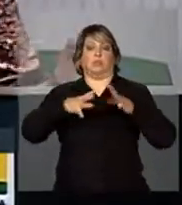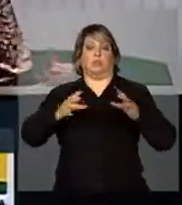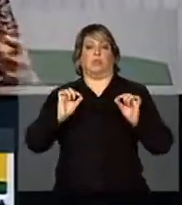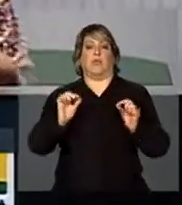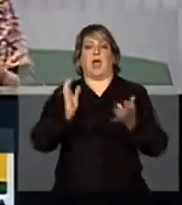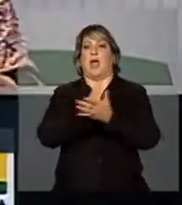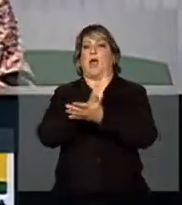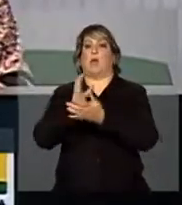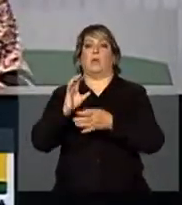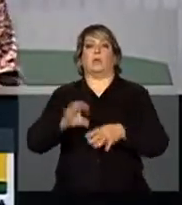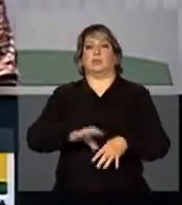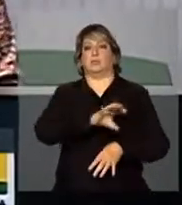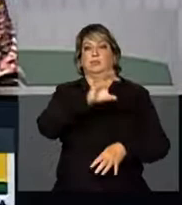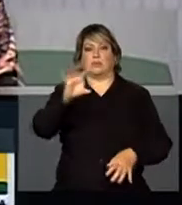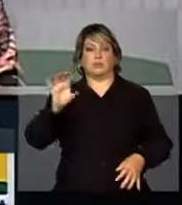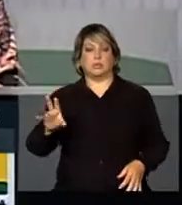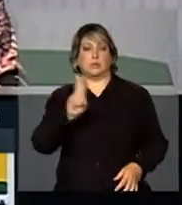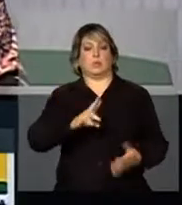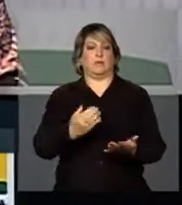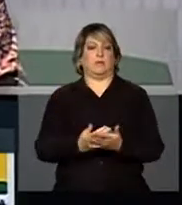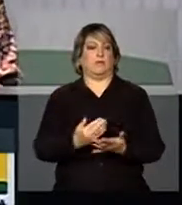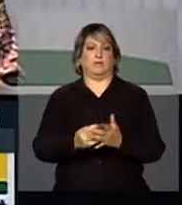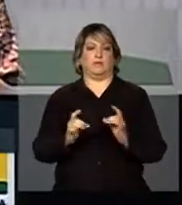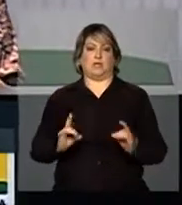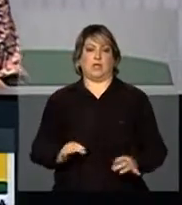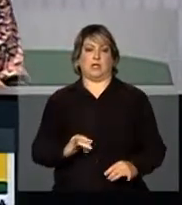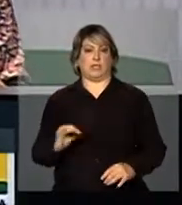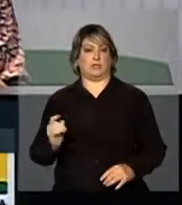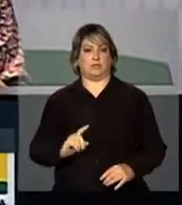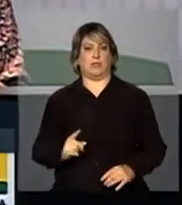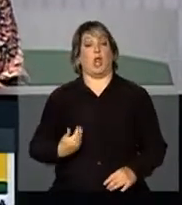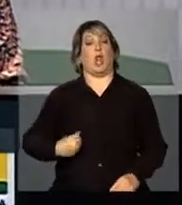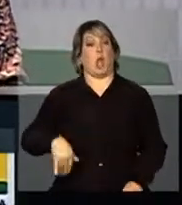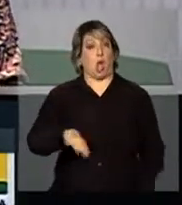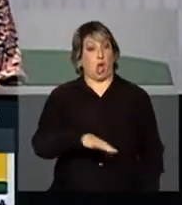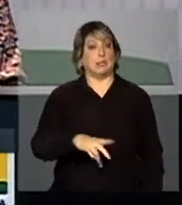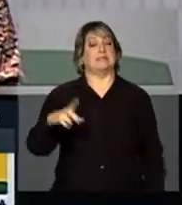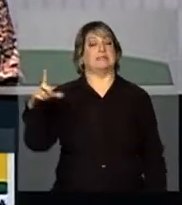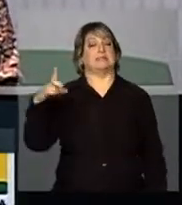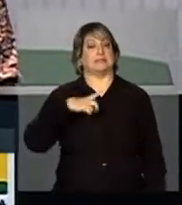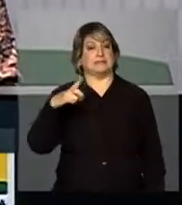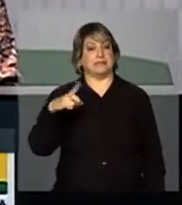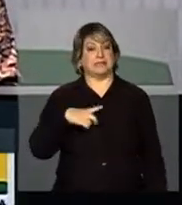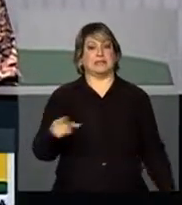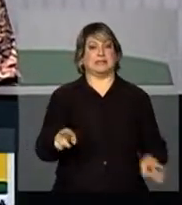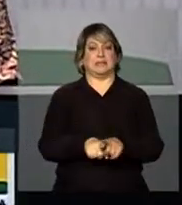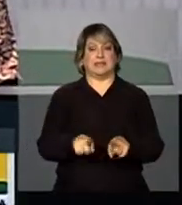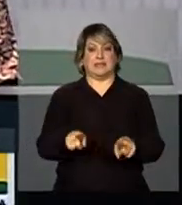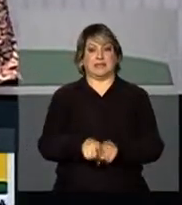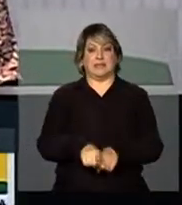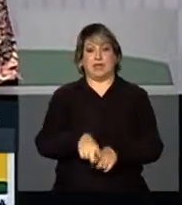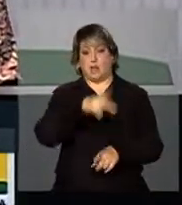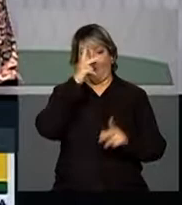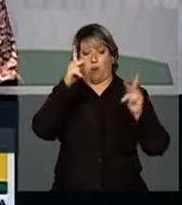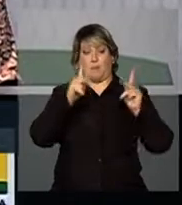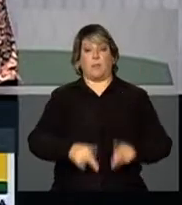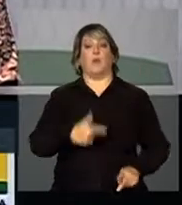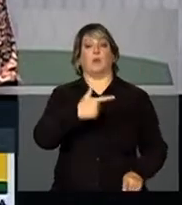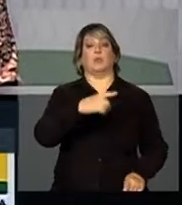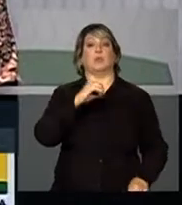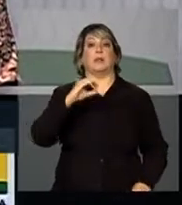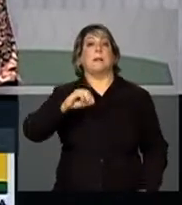algumas instituições universitárias nós temos uma população de 200 milhões